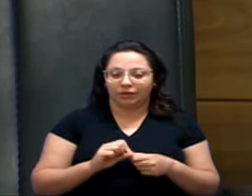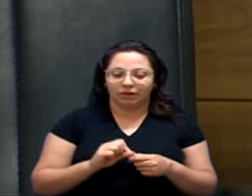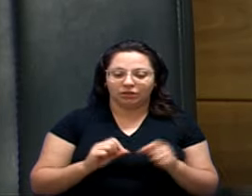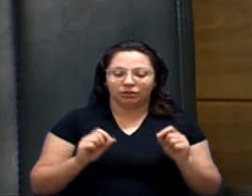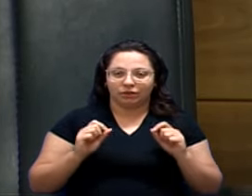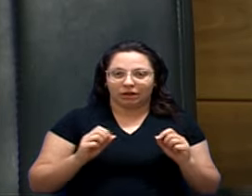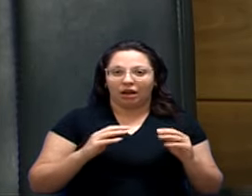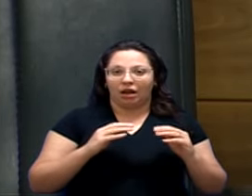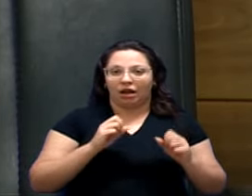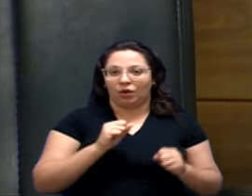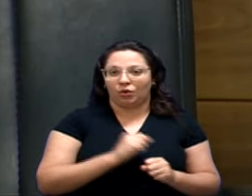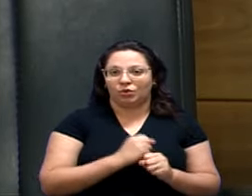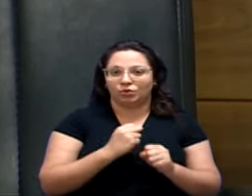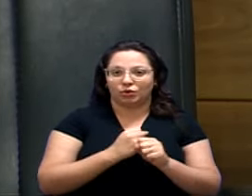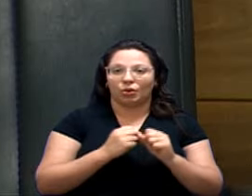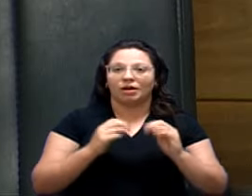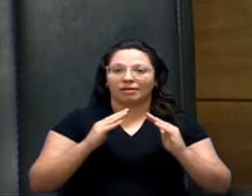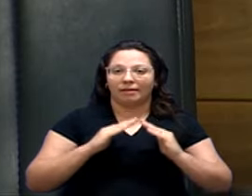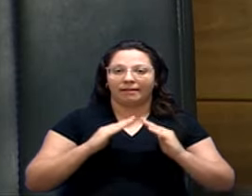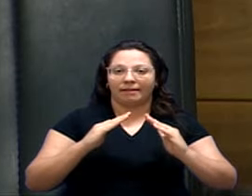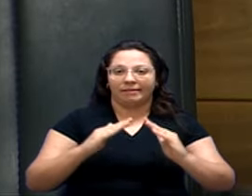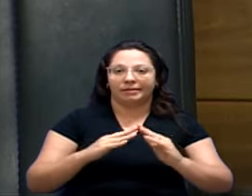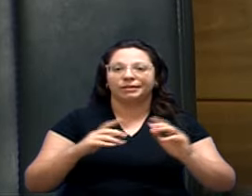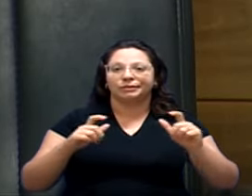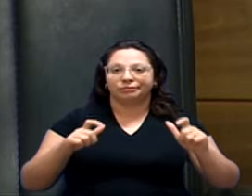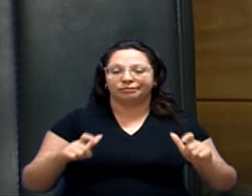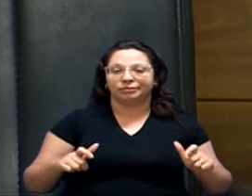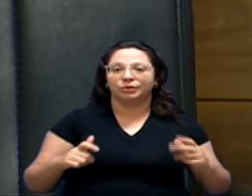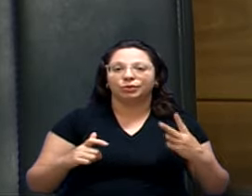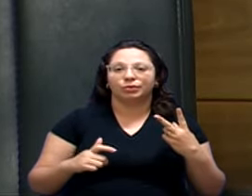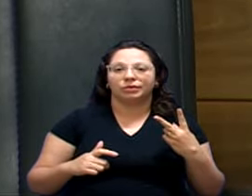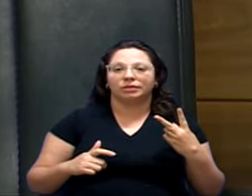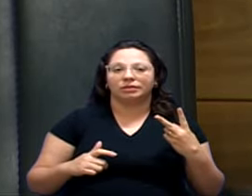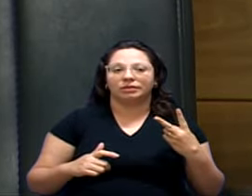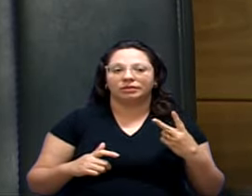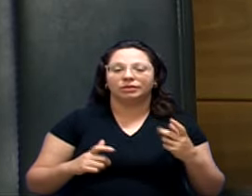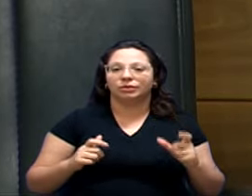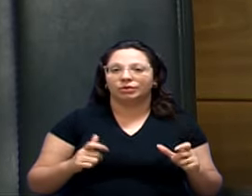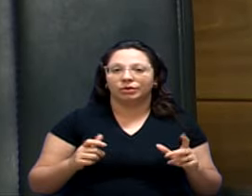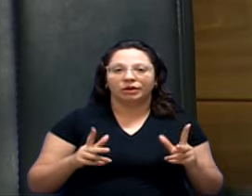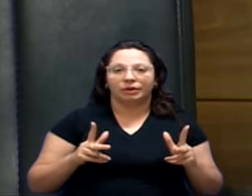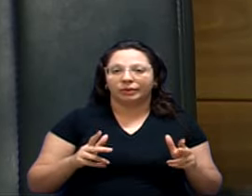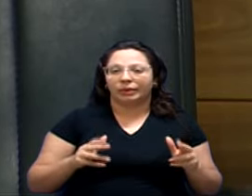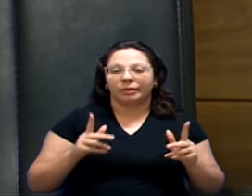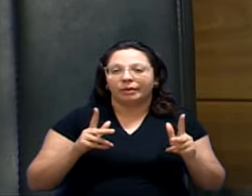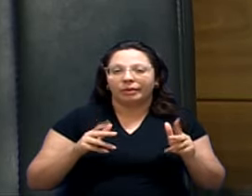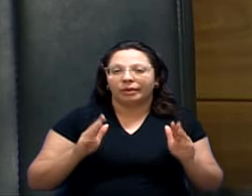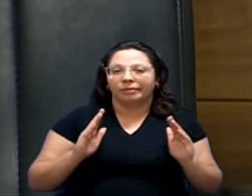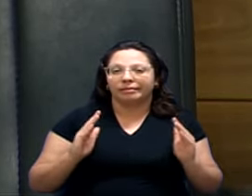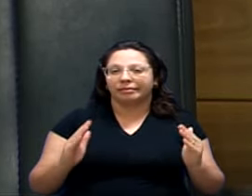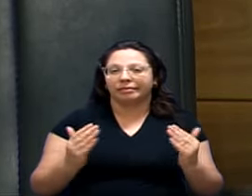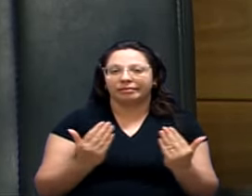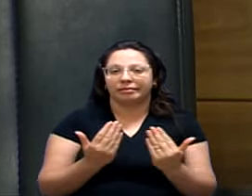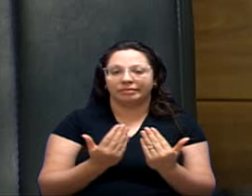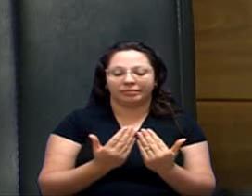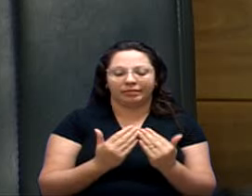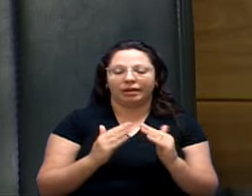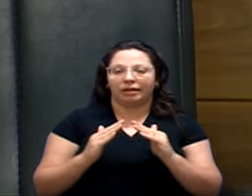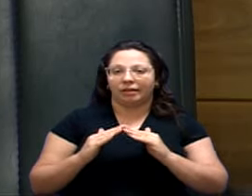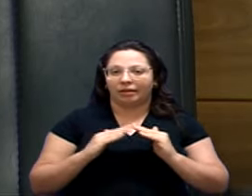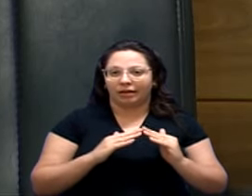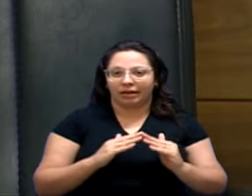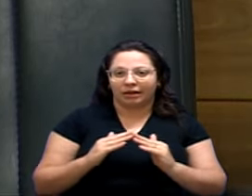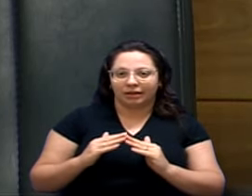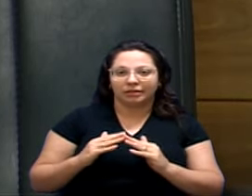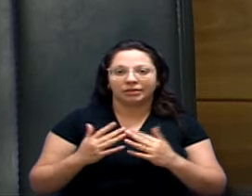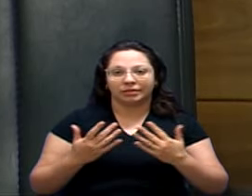constróem duas casas num lote só e fazem Condomínio é e fazem condomínio e daí o que acontece sobre